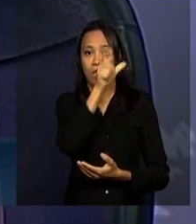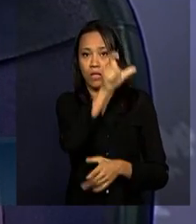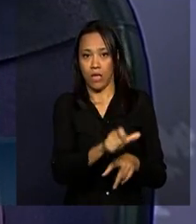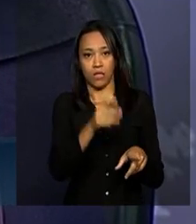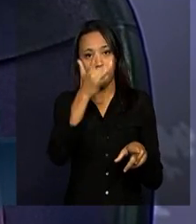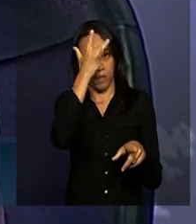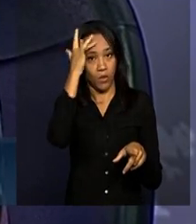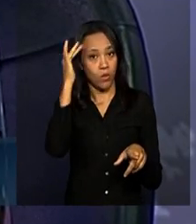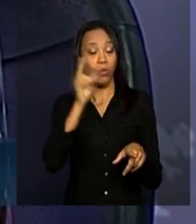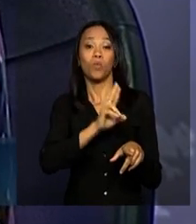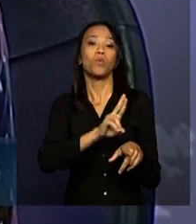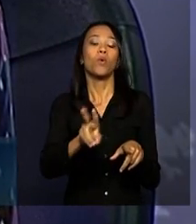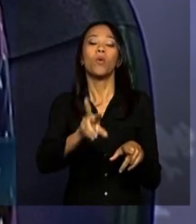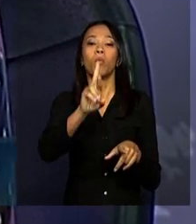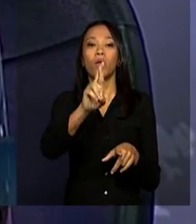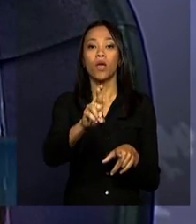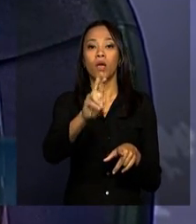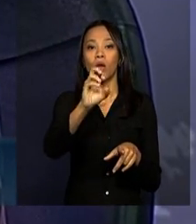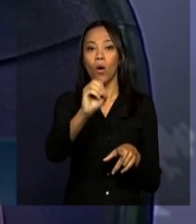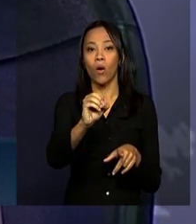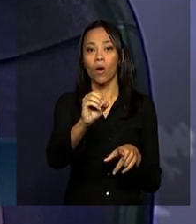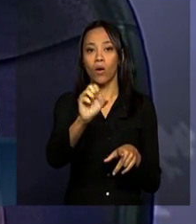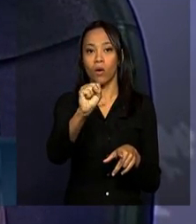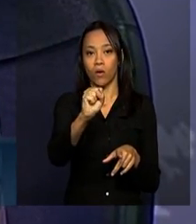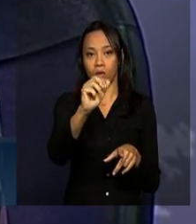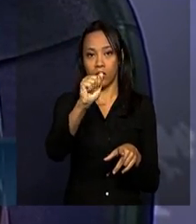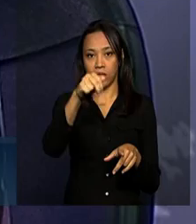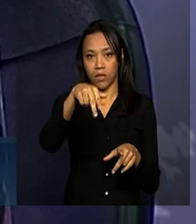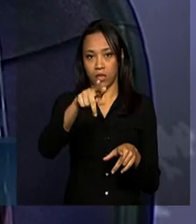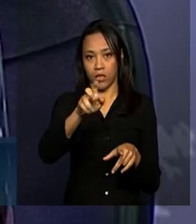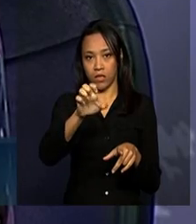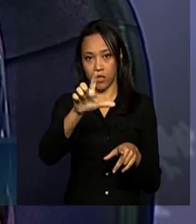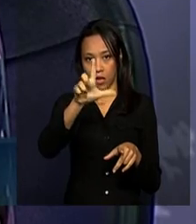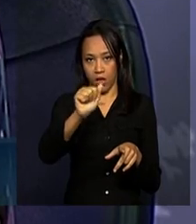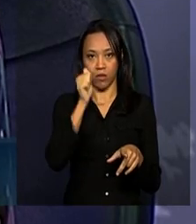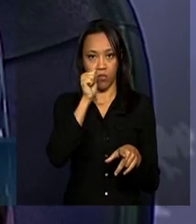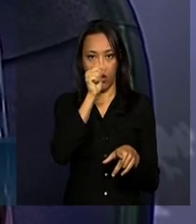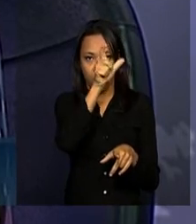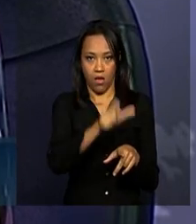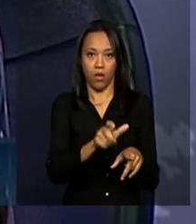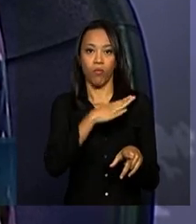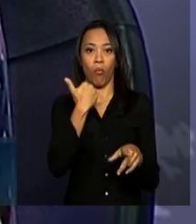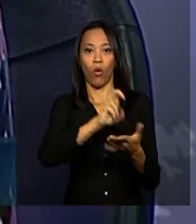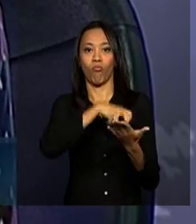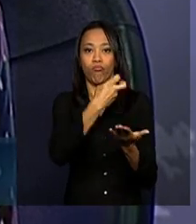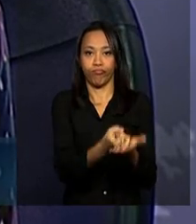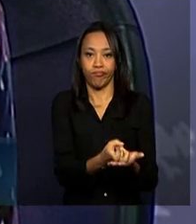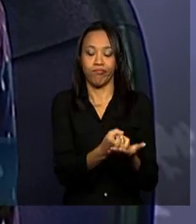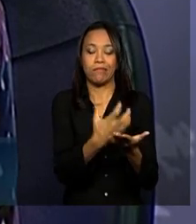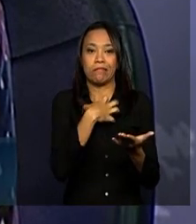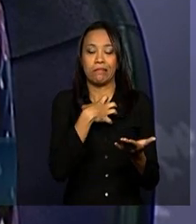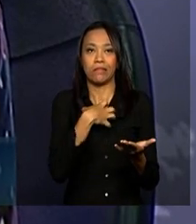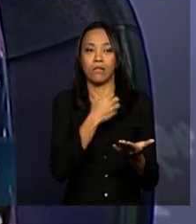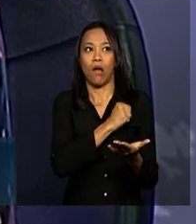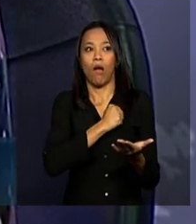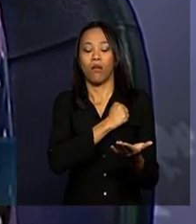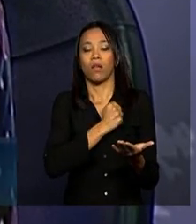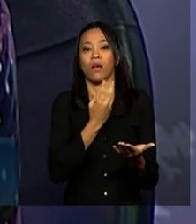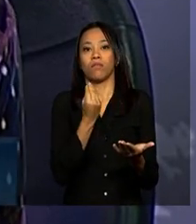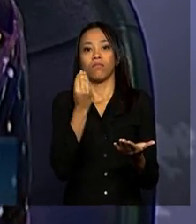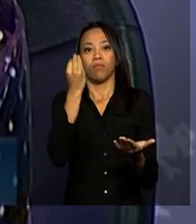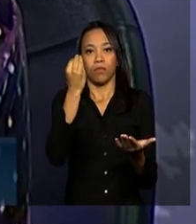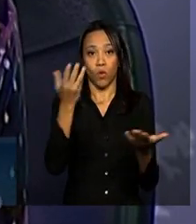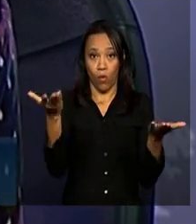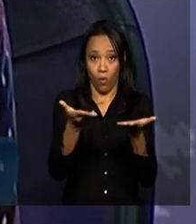que a Rosângela Rigo, e é dela que eu estou falando, deixou é enorme. Então, eu quero,